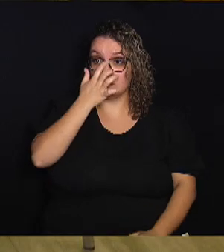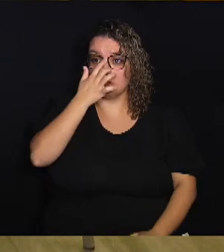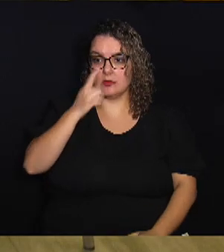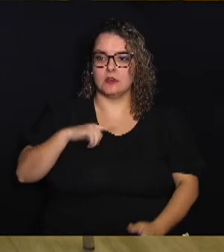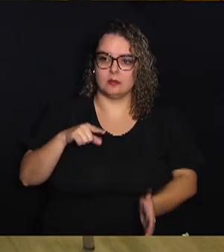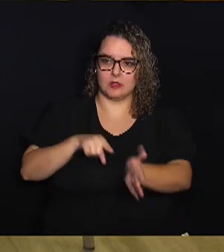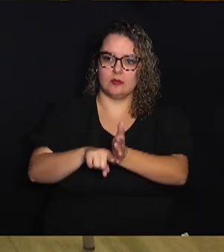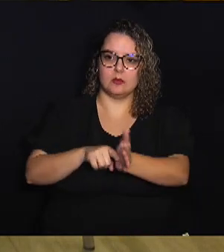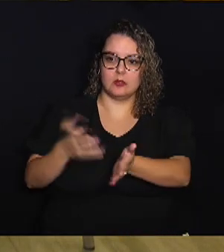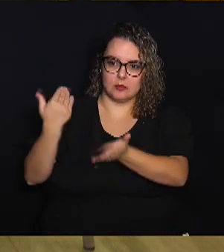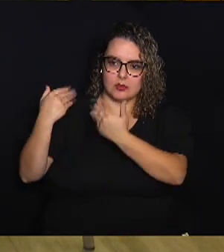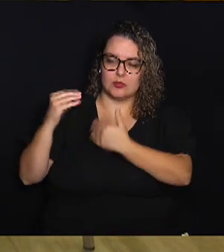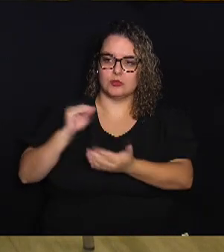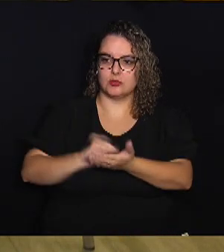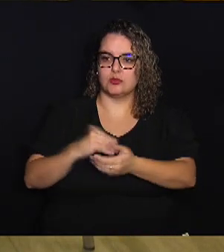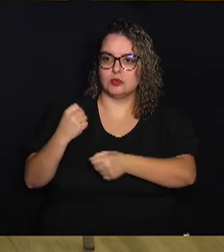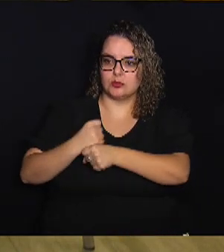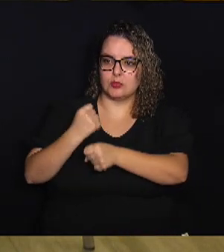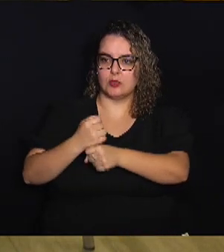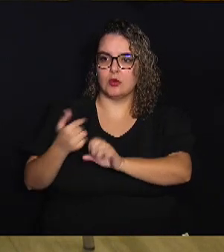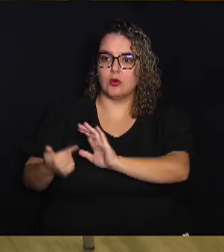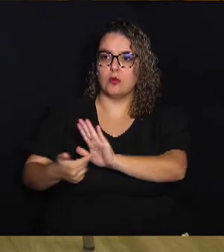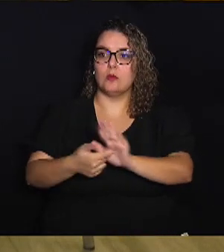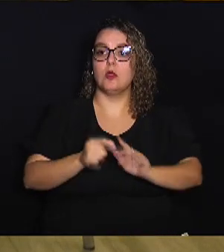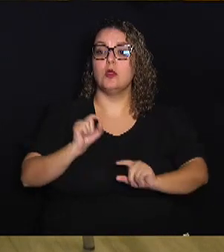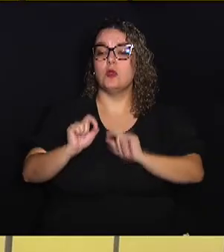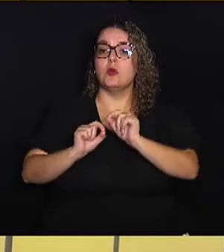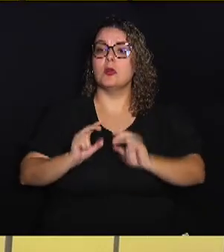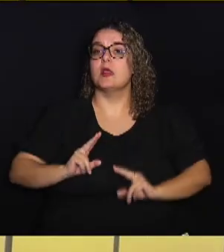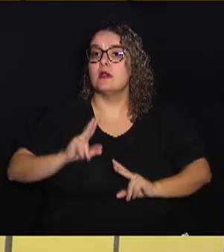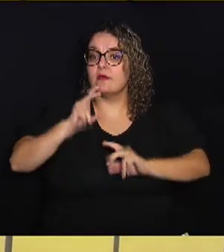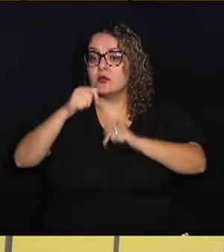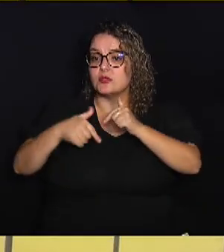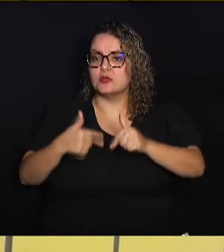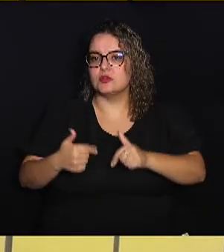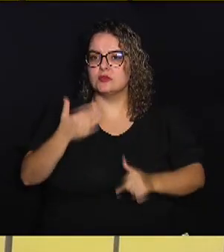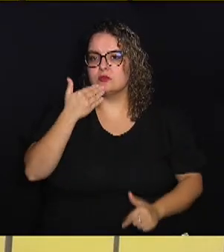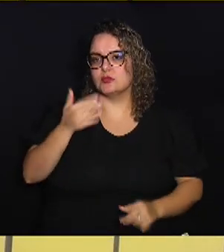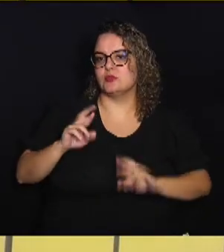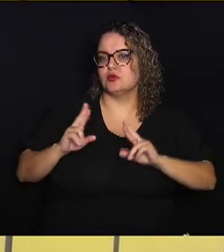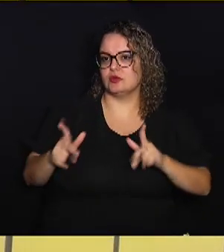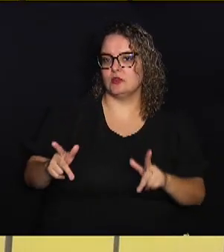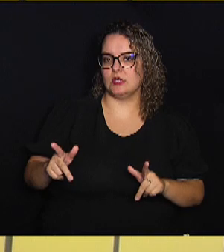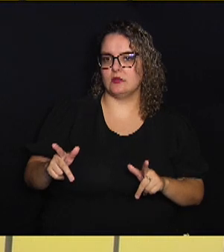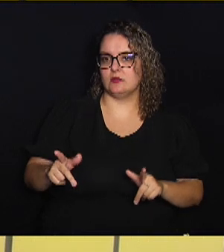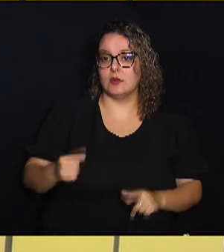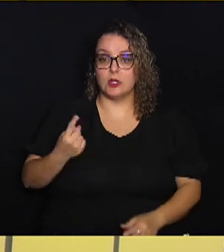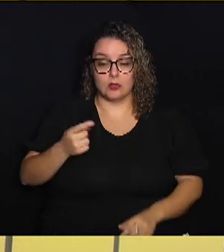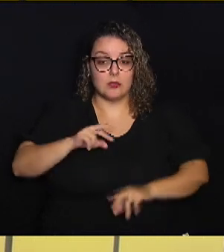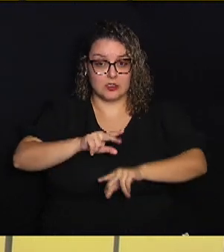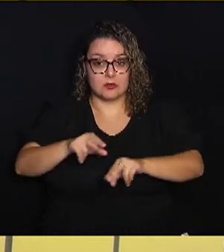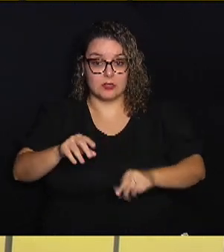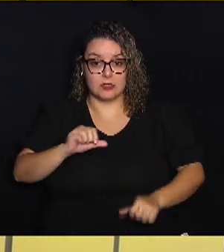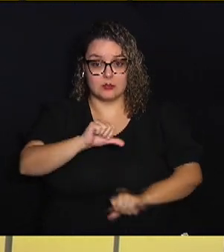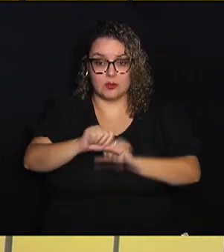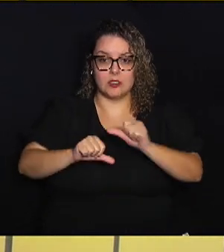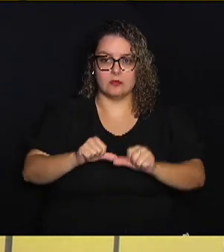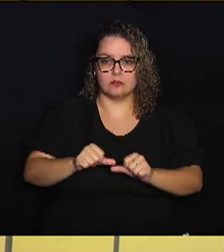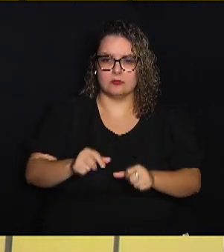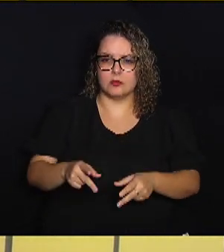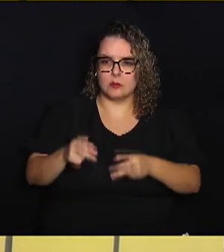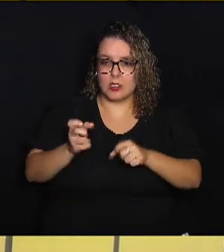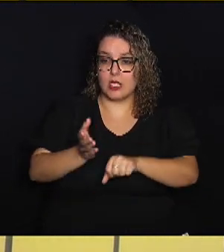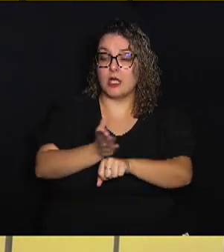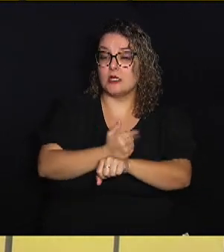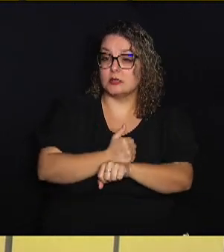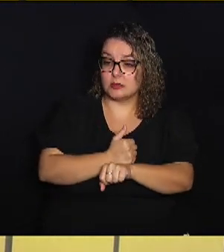pesquisa que foi feita nos últimos anos que mostra o que a força de trabalho hoje está demandando de diferente. E uma dessas mudanças é, se reparar,